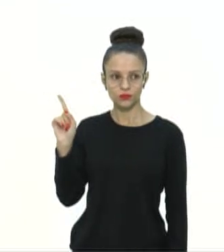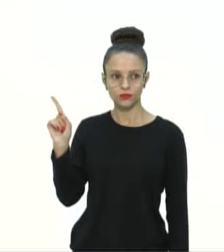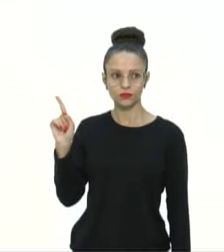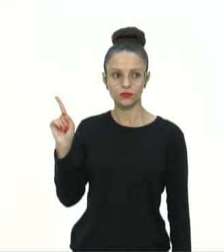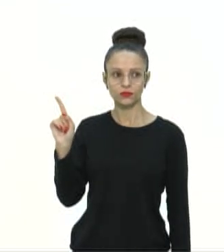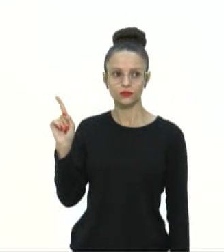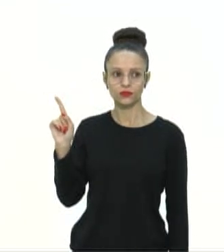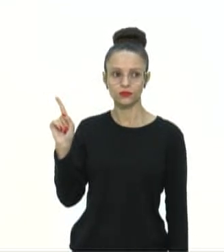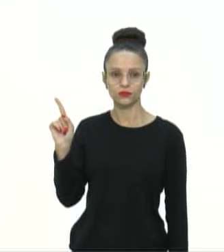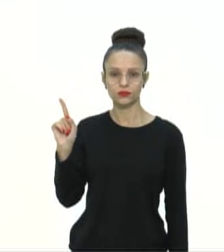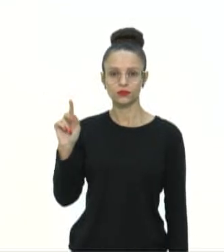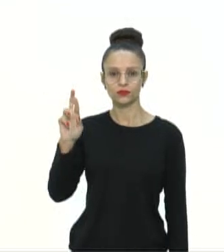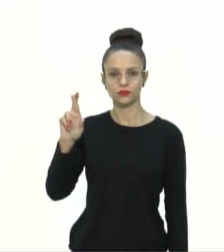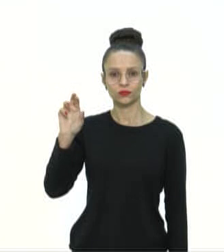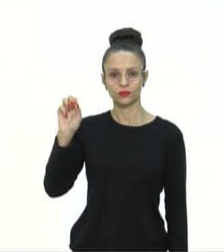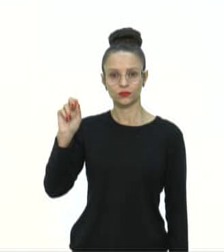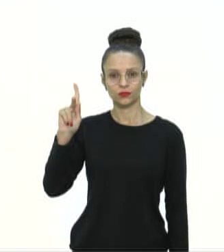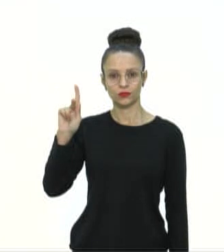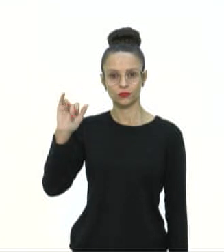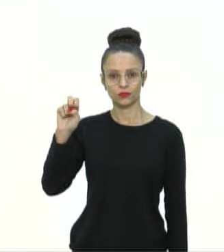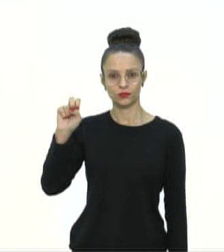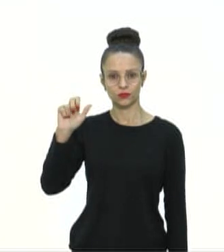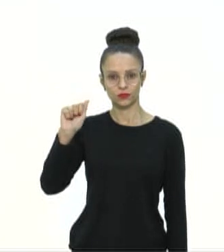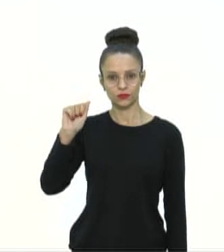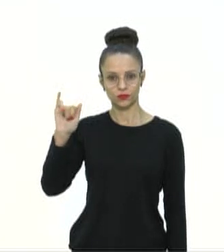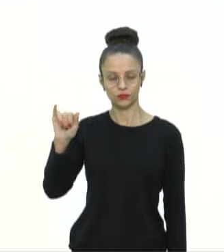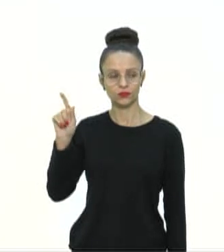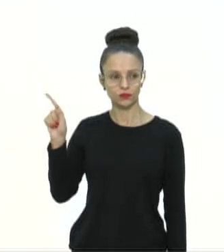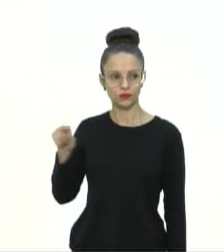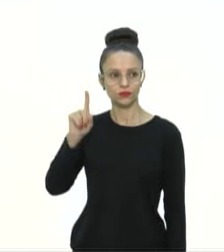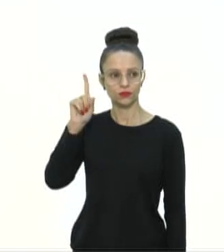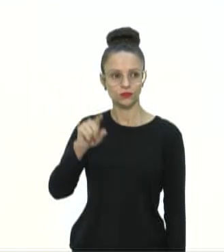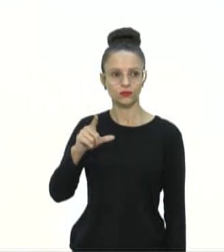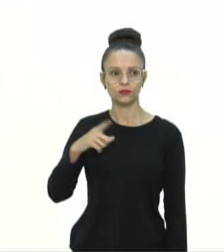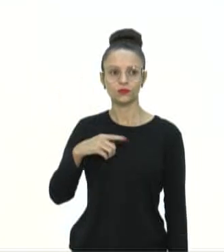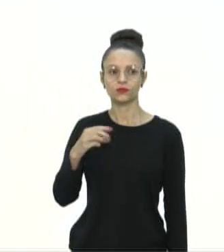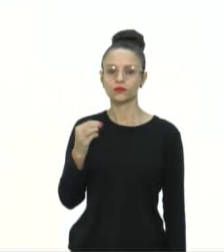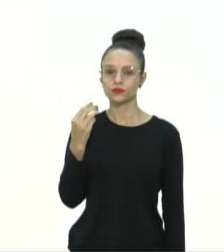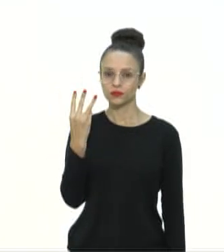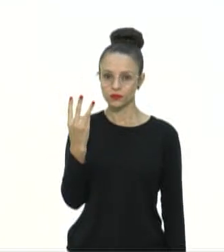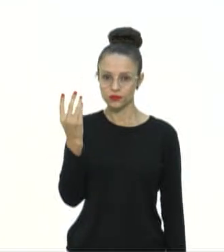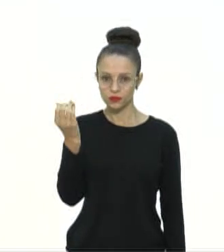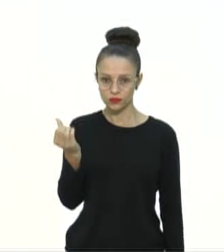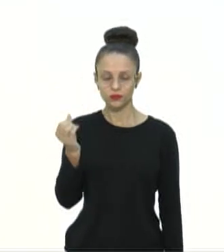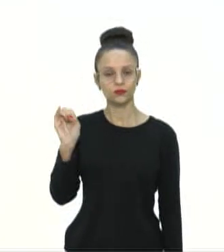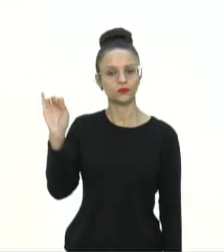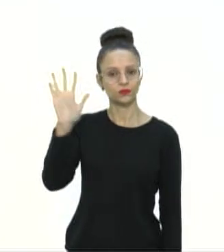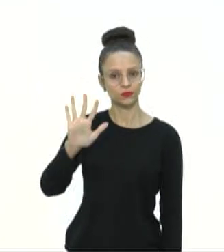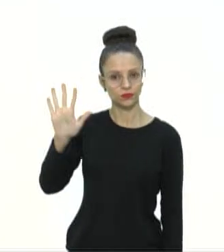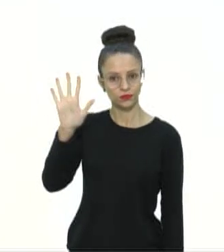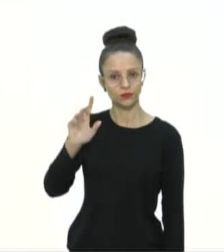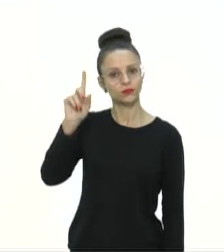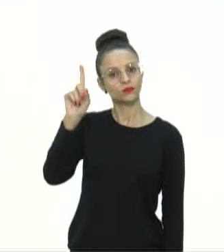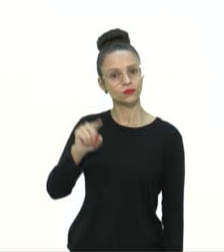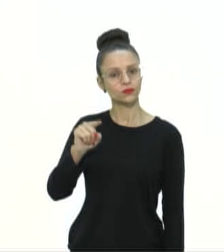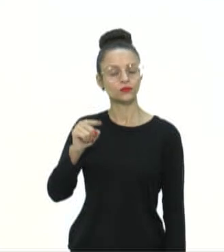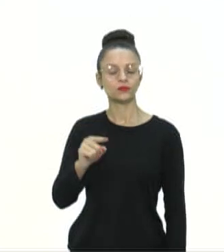série Hokusai, né? Que são 36 imagens, é um